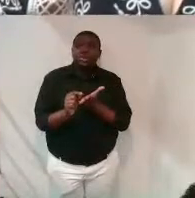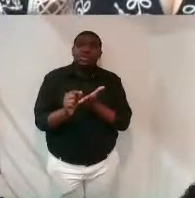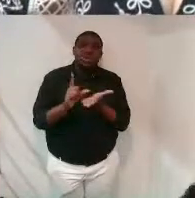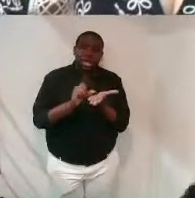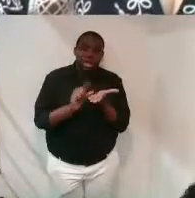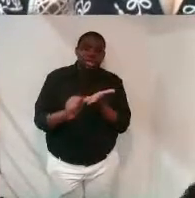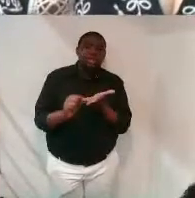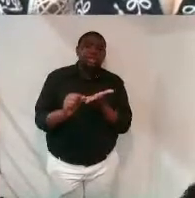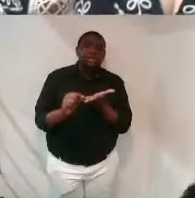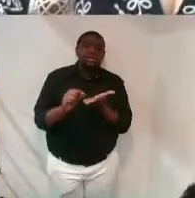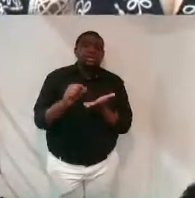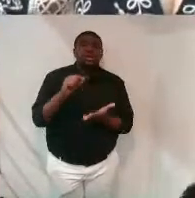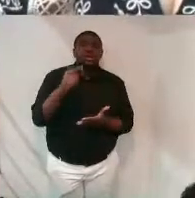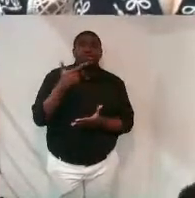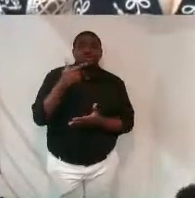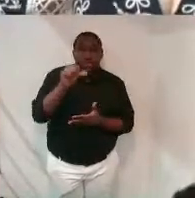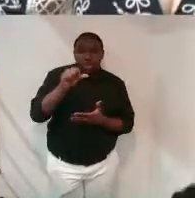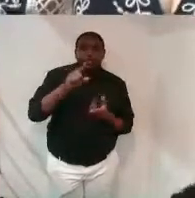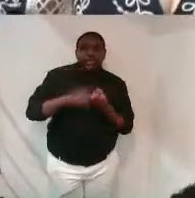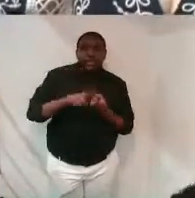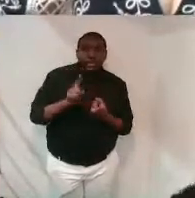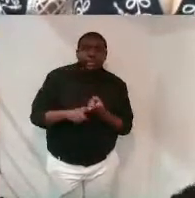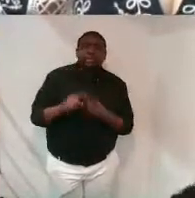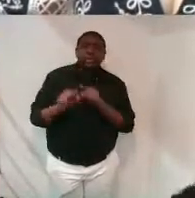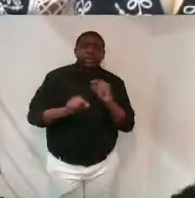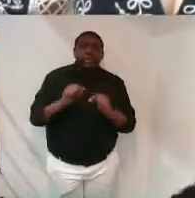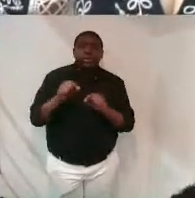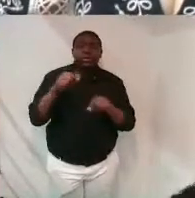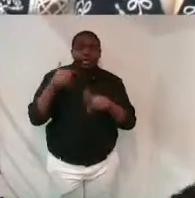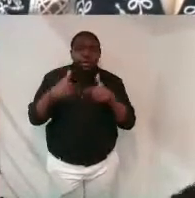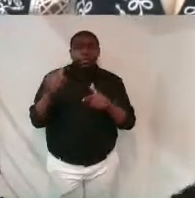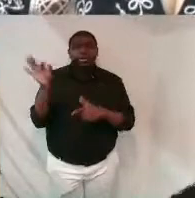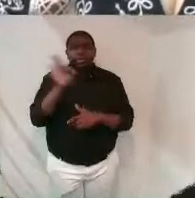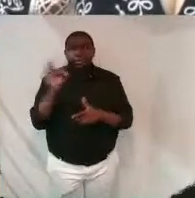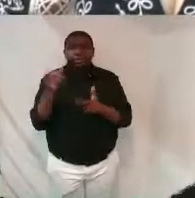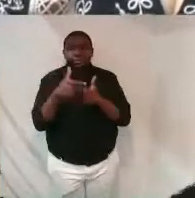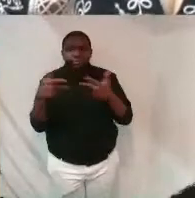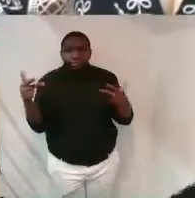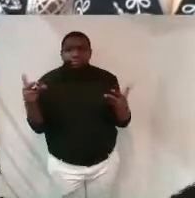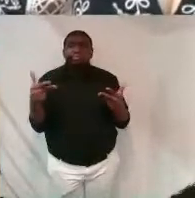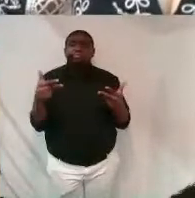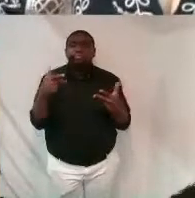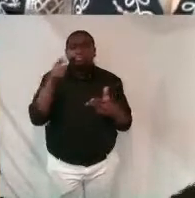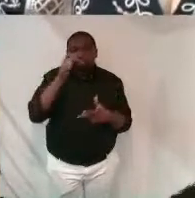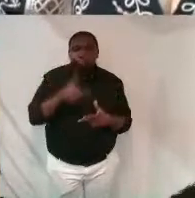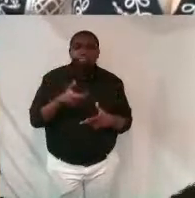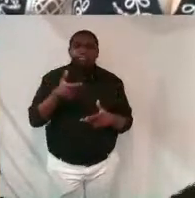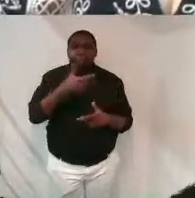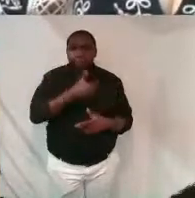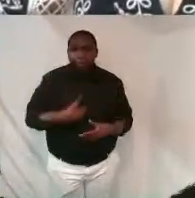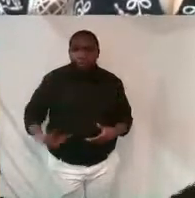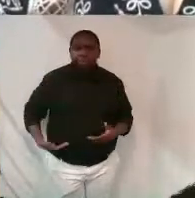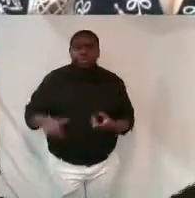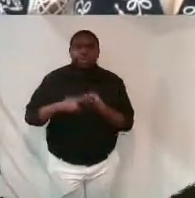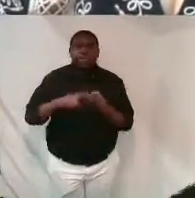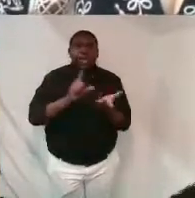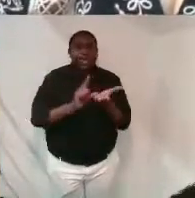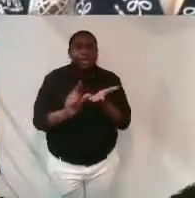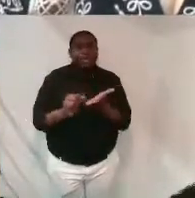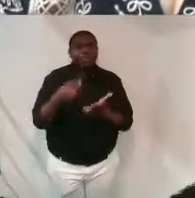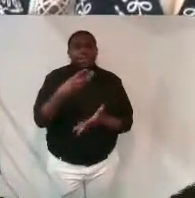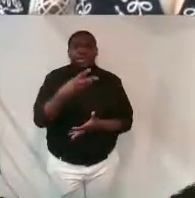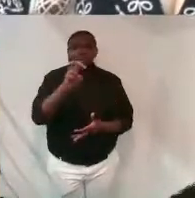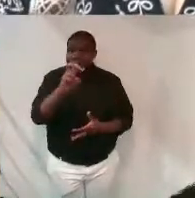sustentabilidade econômico-financeira e a cobrança dos serviços por meio de taxas, tarifas e outros preços públicos. O artigo 35,